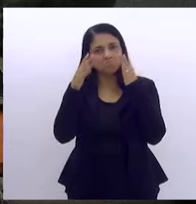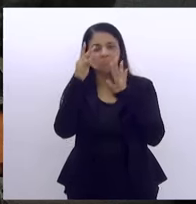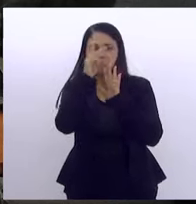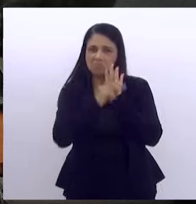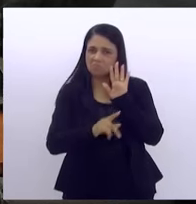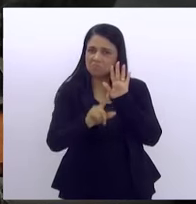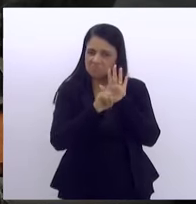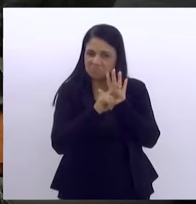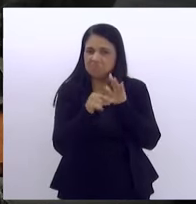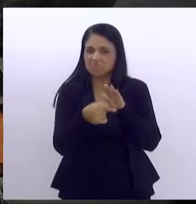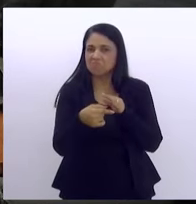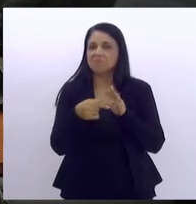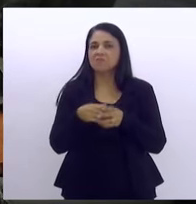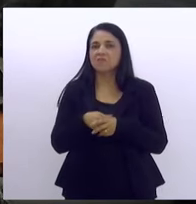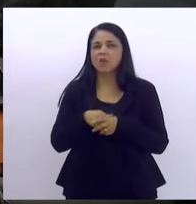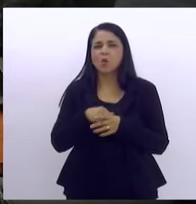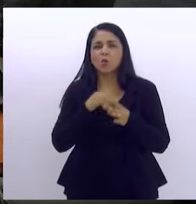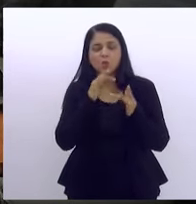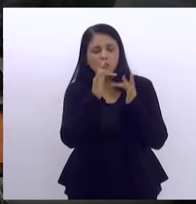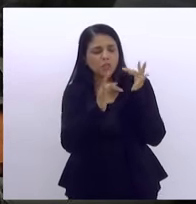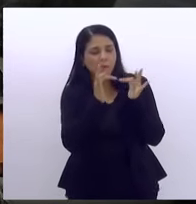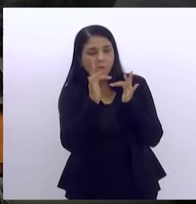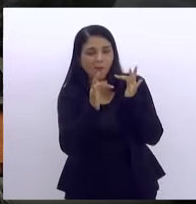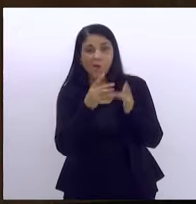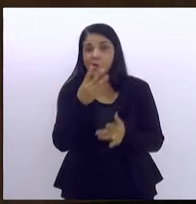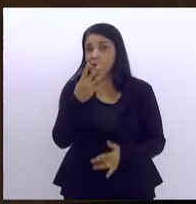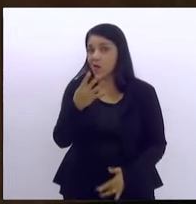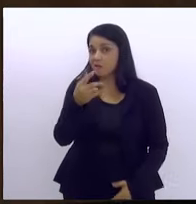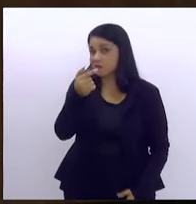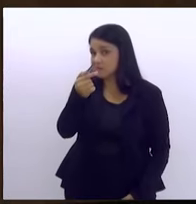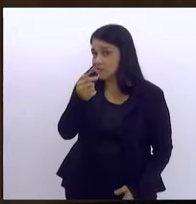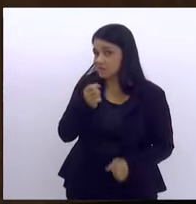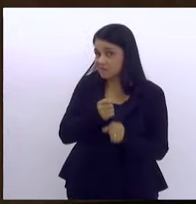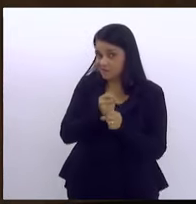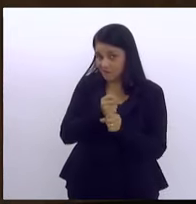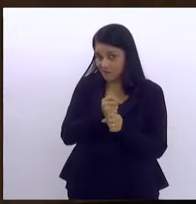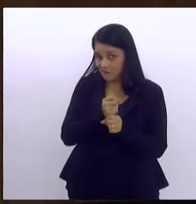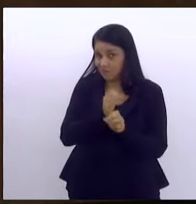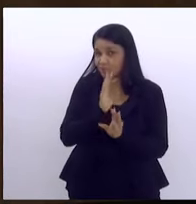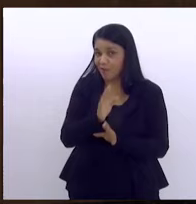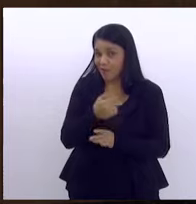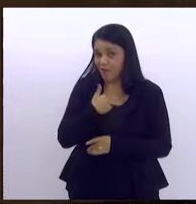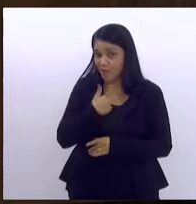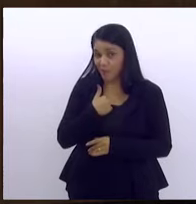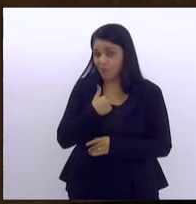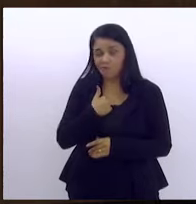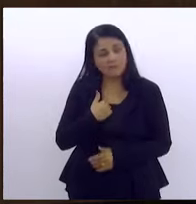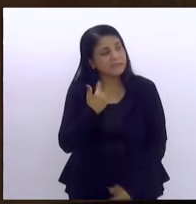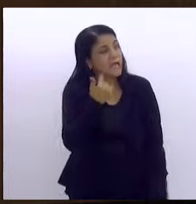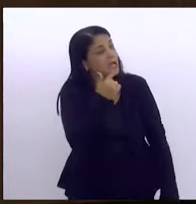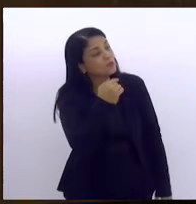projeto. Eu namoro há 47 anos. Por que você riu,